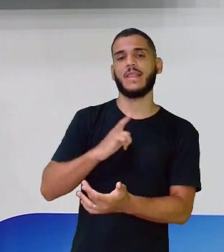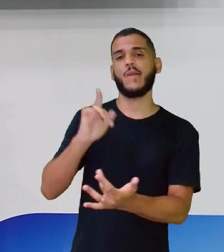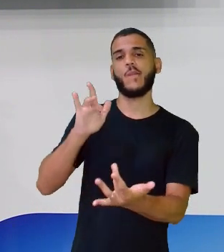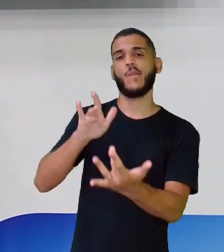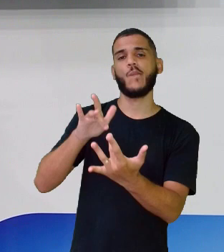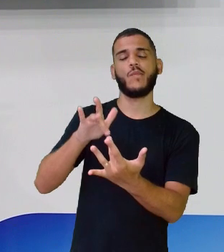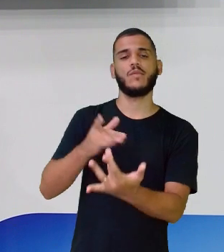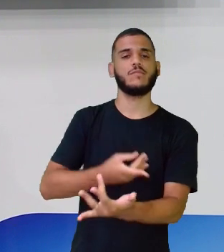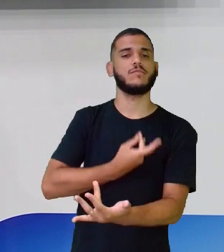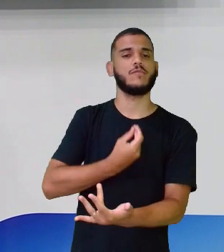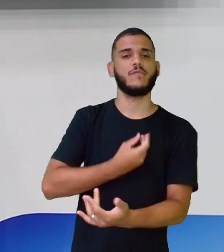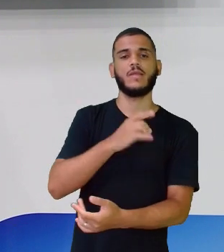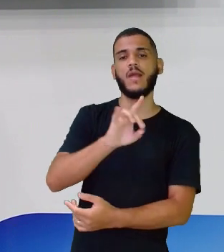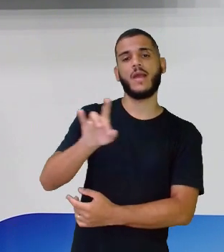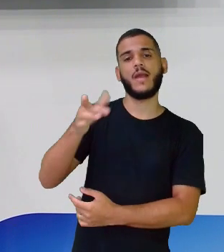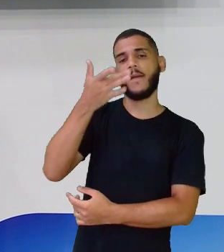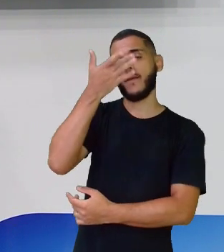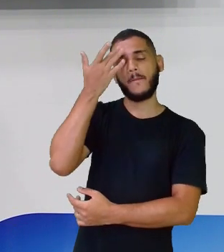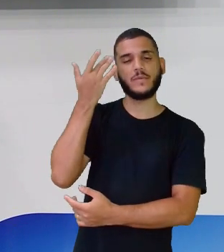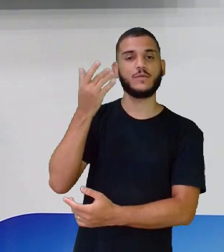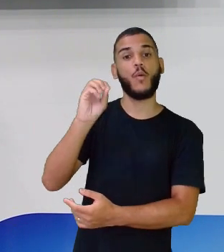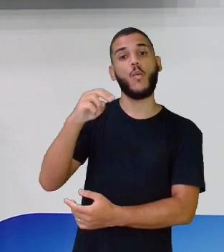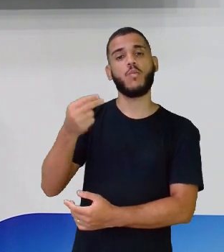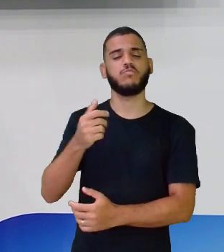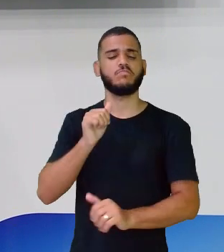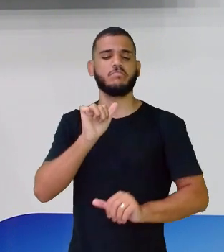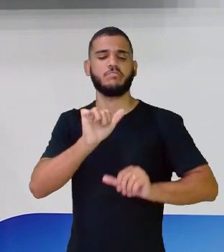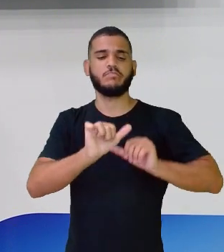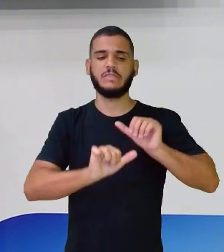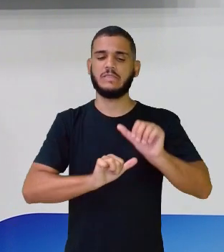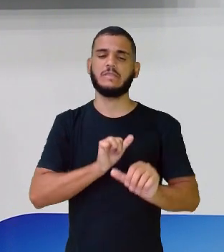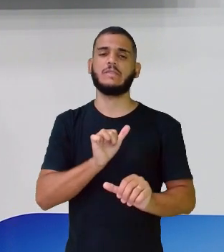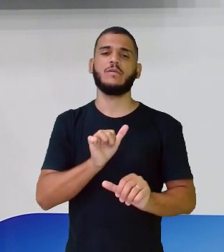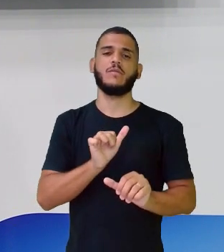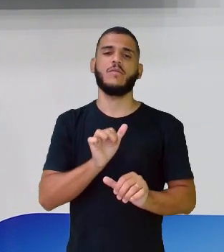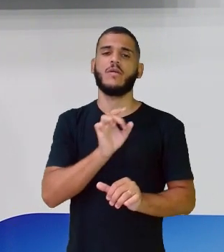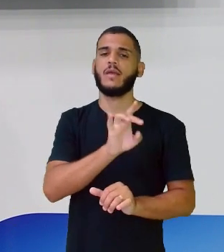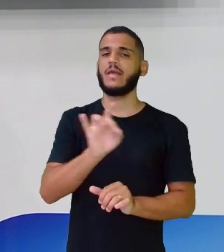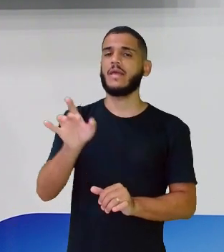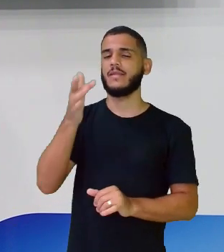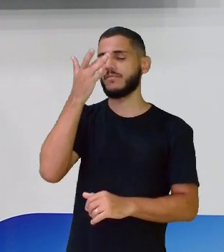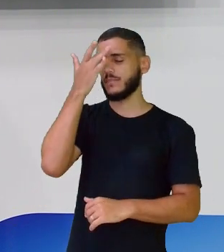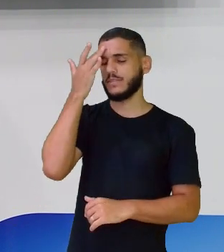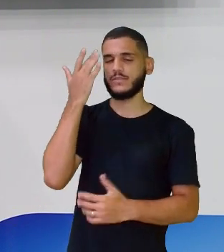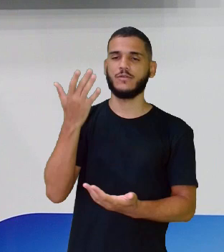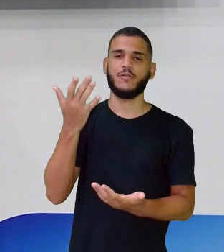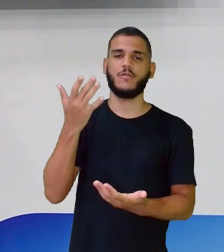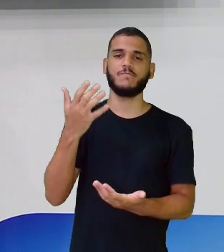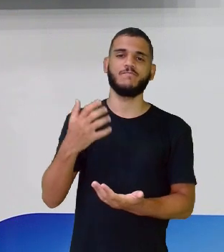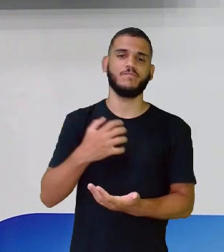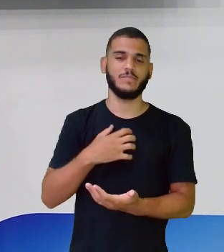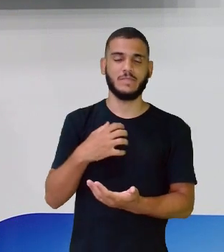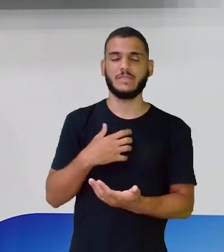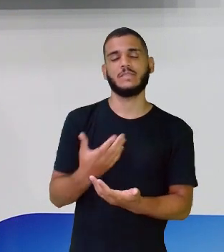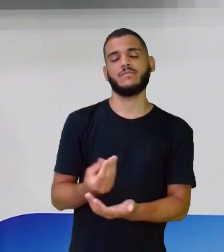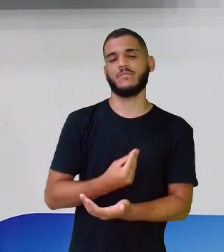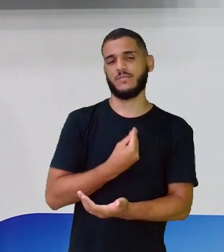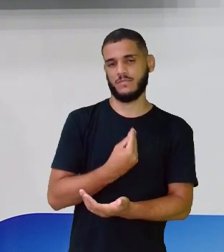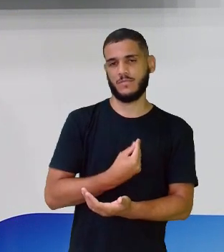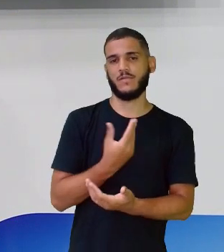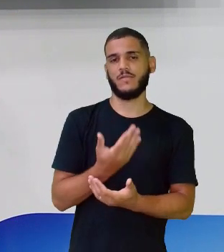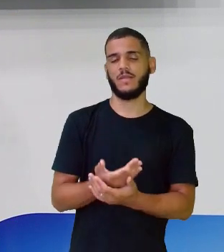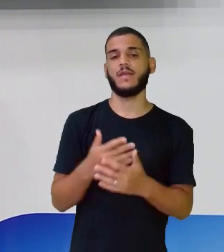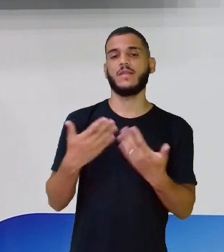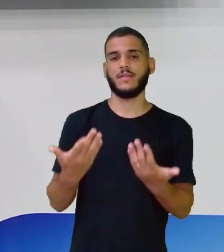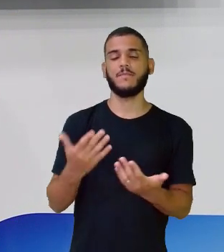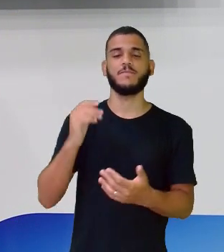a vida das pessoas, modificou de alguma forma a vida de uma pessoa, não, de várias pessoas, porque